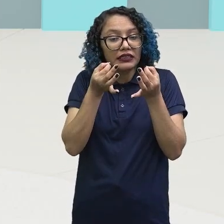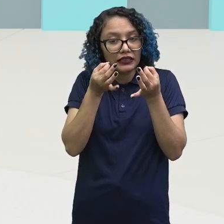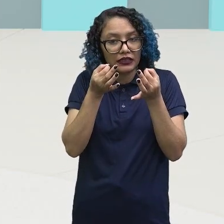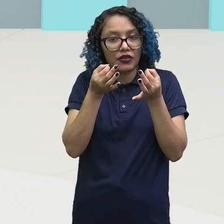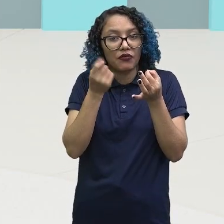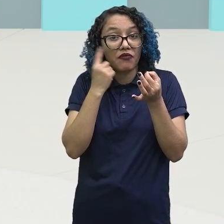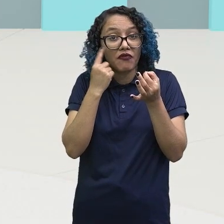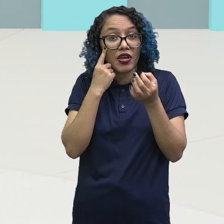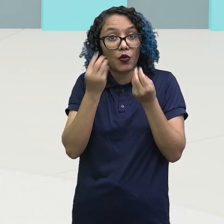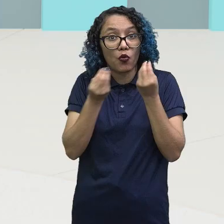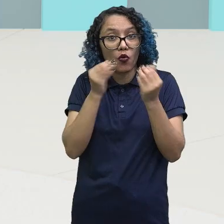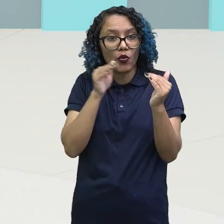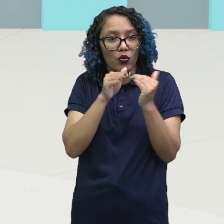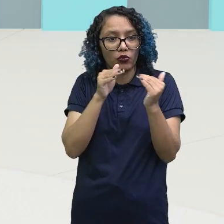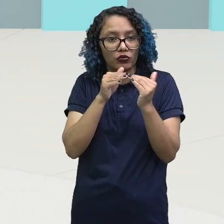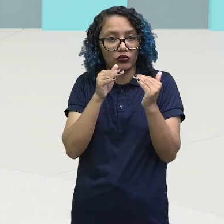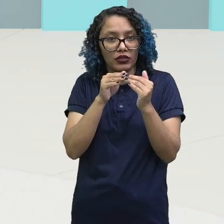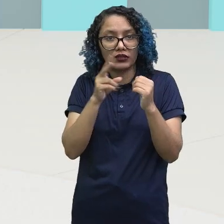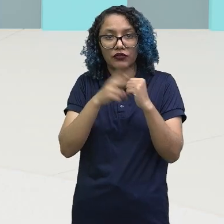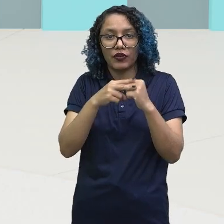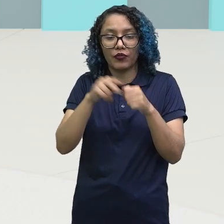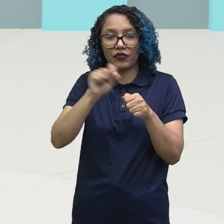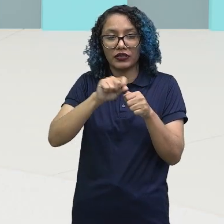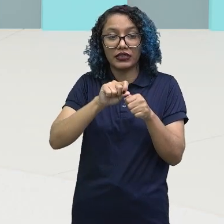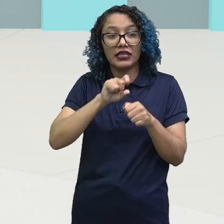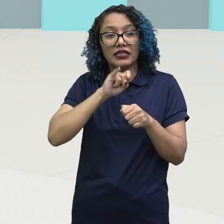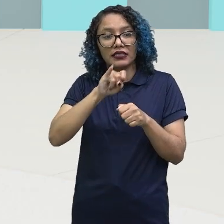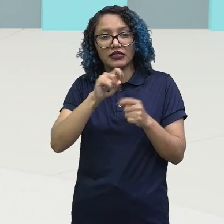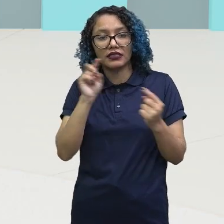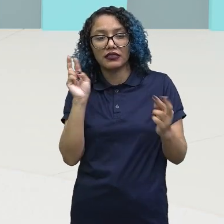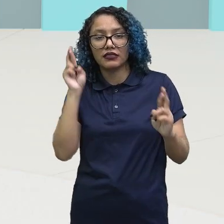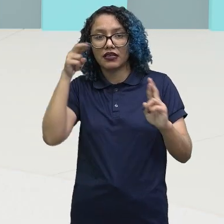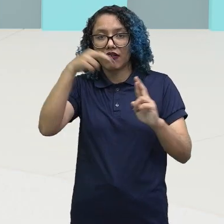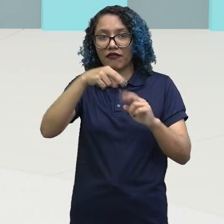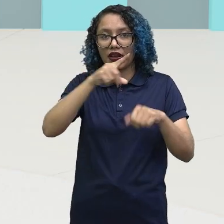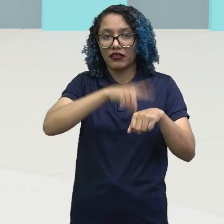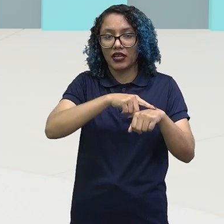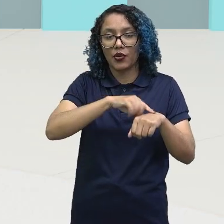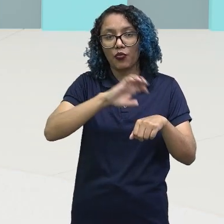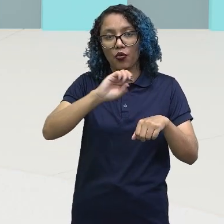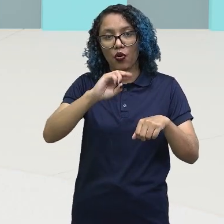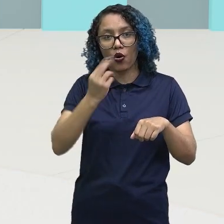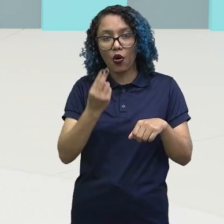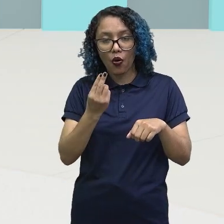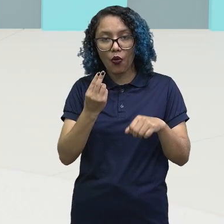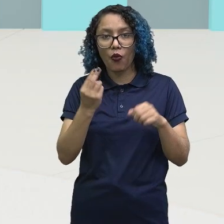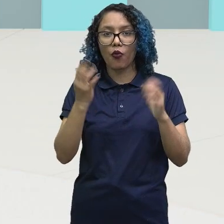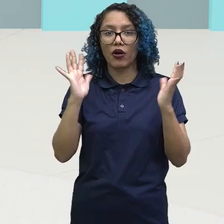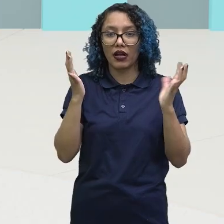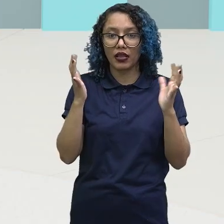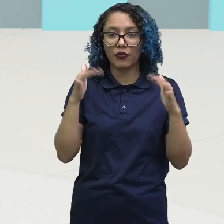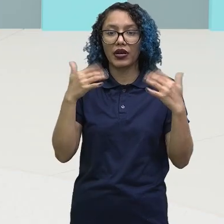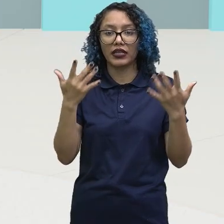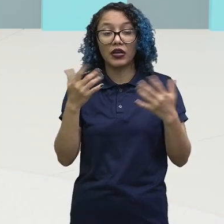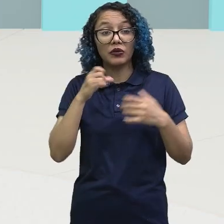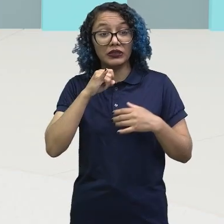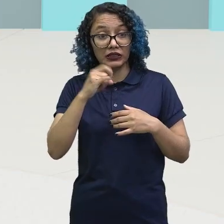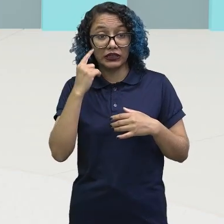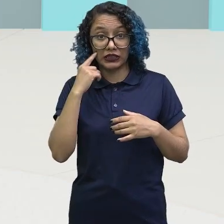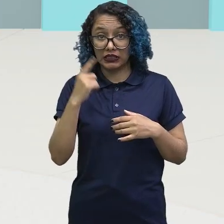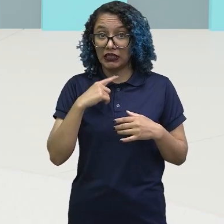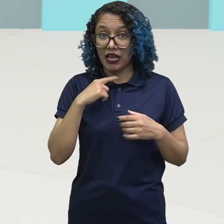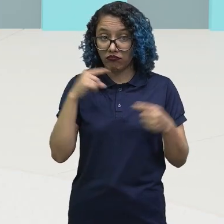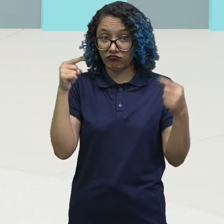a concordância, se ele está indicando tempo ou condição climática. Apareceu essas duas formas, nós vamos para a terceira pessoa